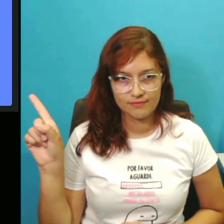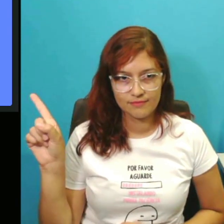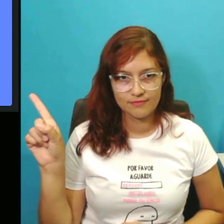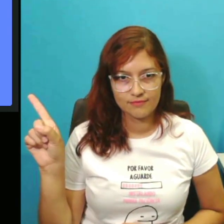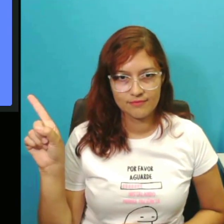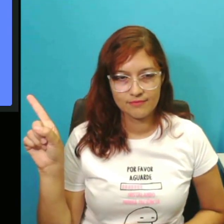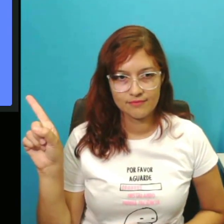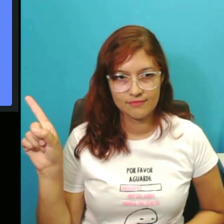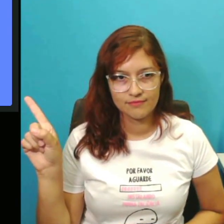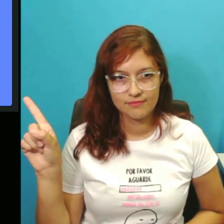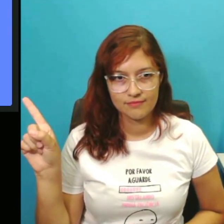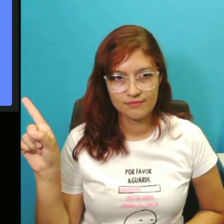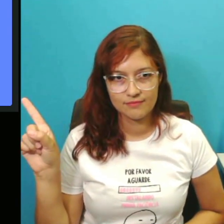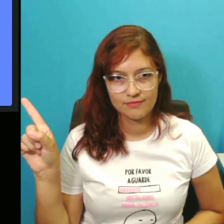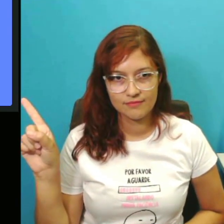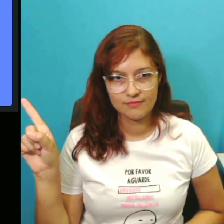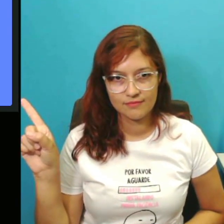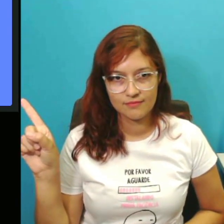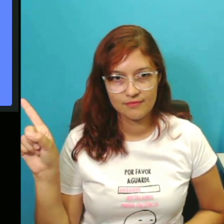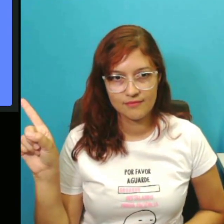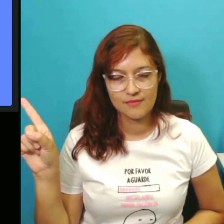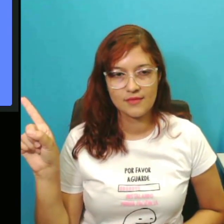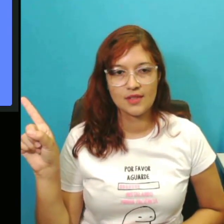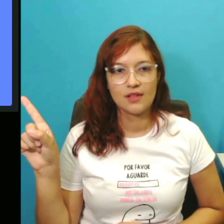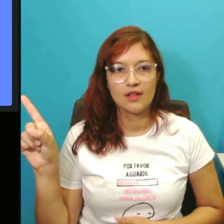Como a gente vê aqui na figura B.